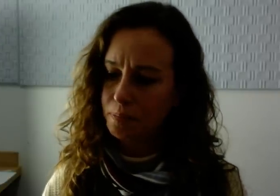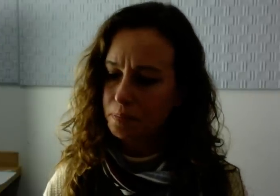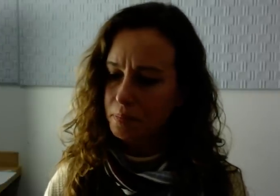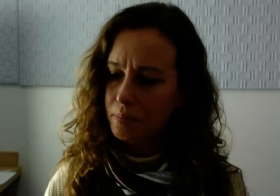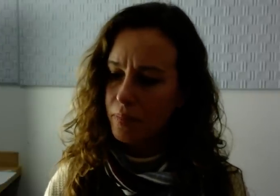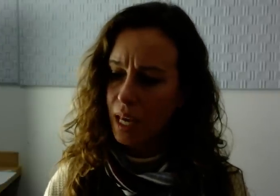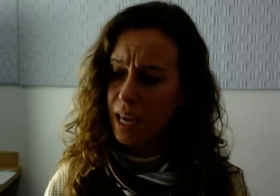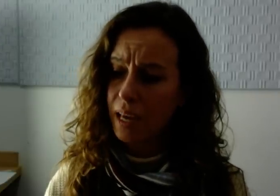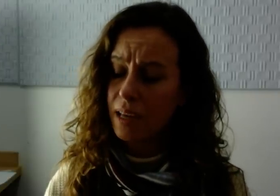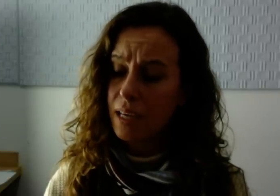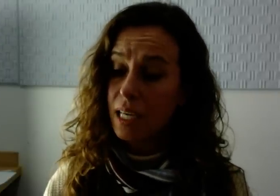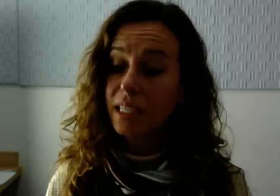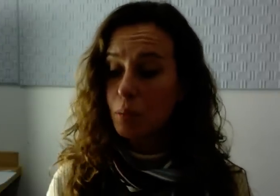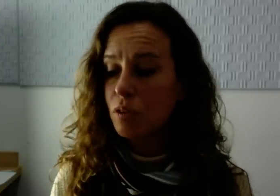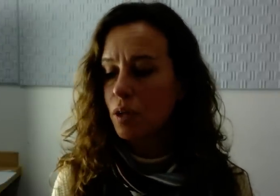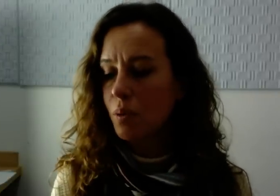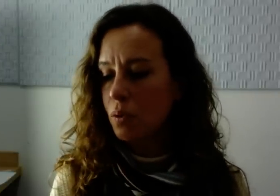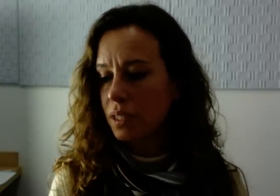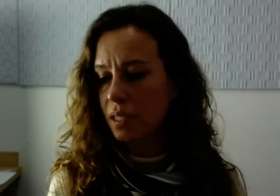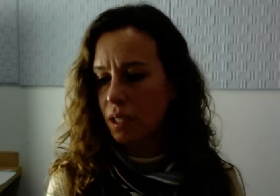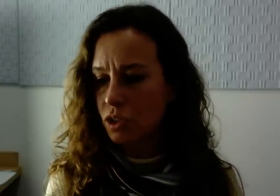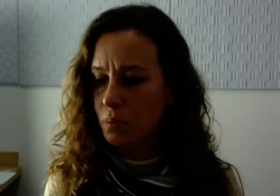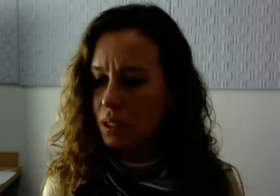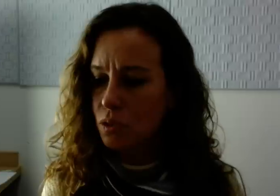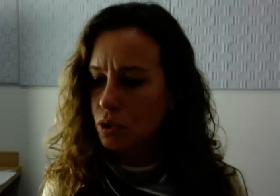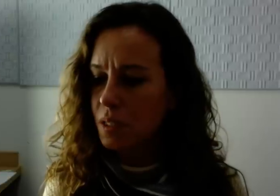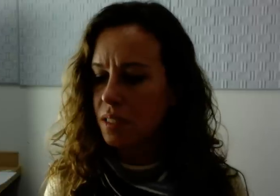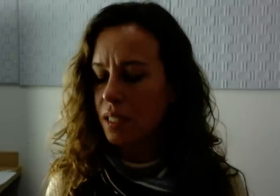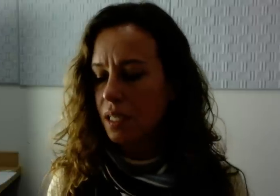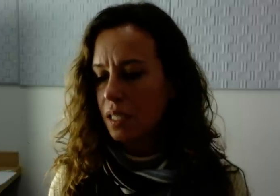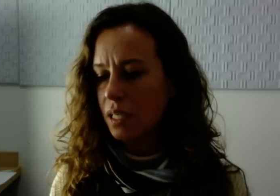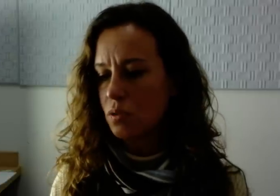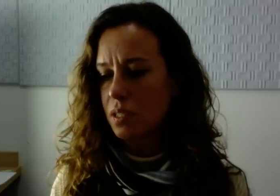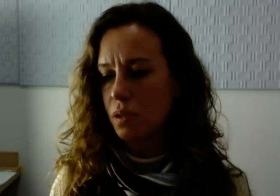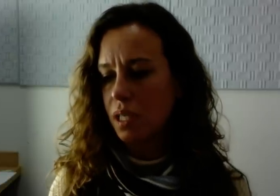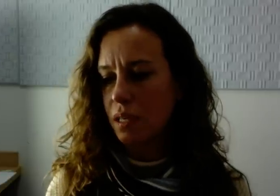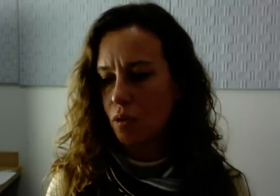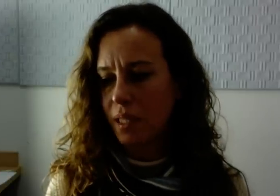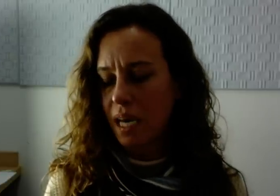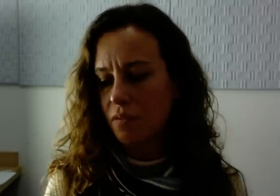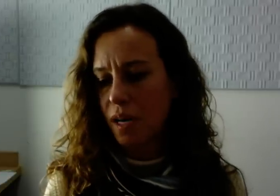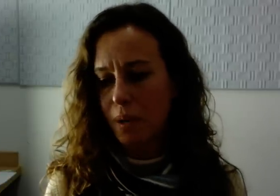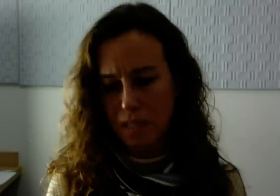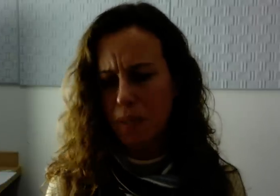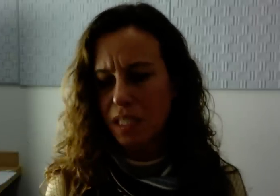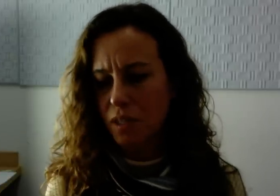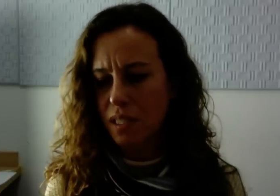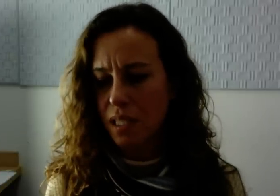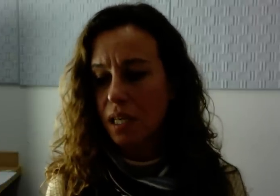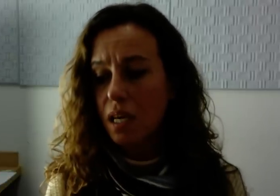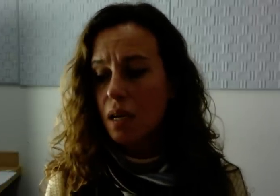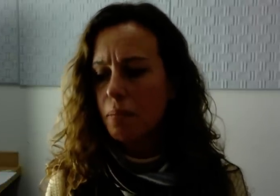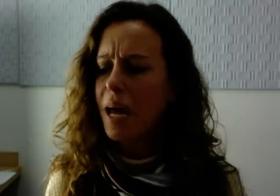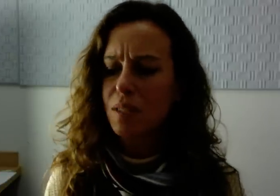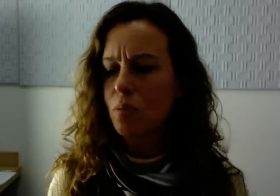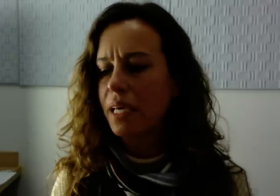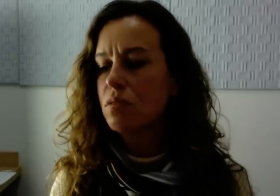questão eh que tem muito a ver com uma outra acho que que uma das últimas questões que eu queria comentar que vieram mais específicas assim